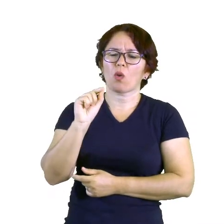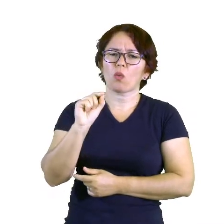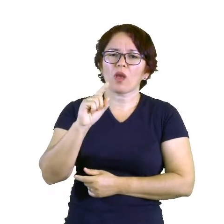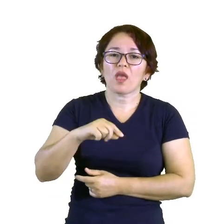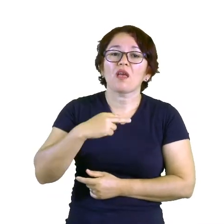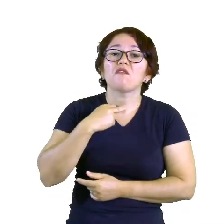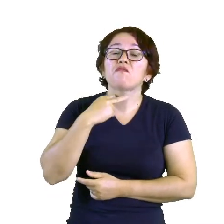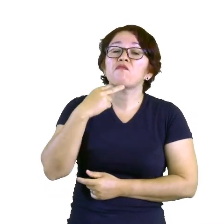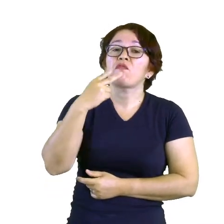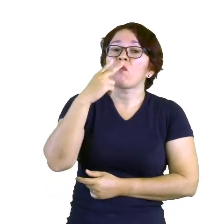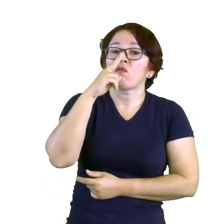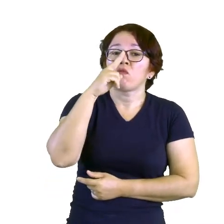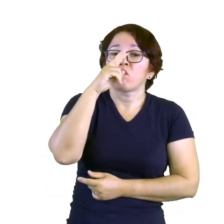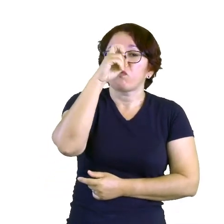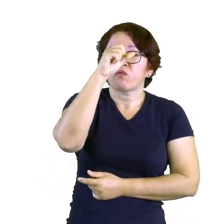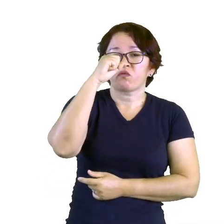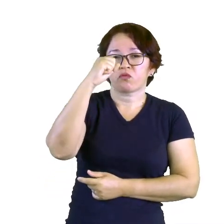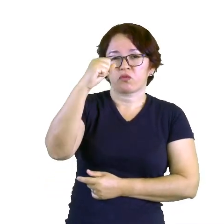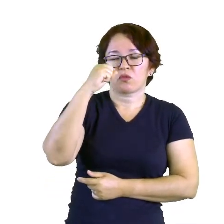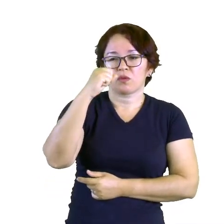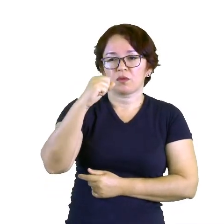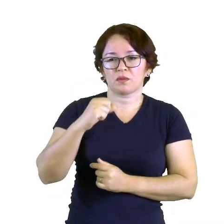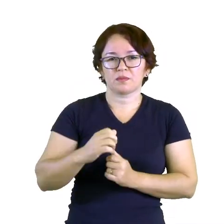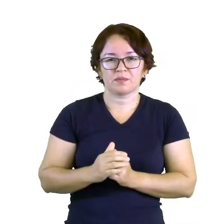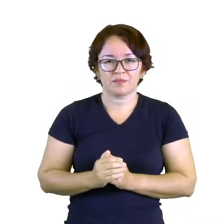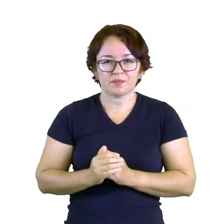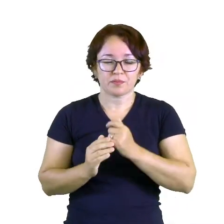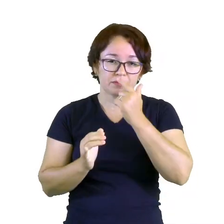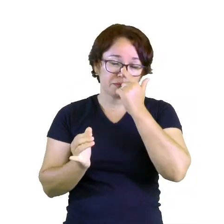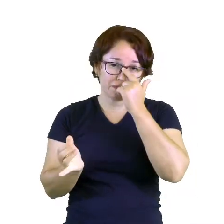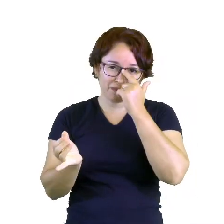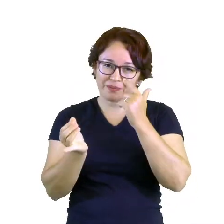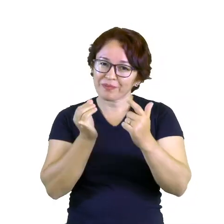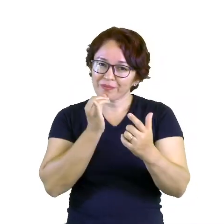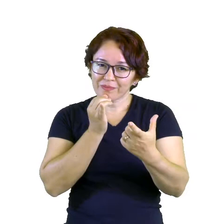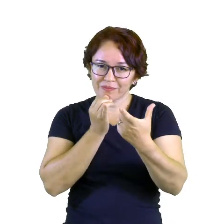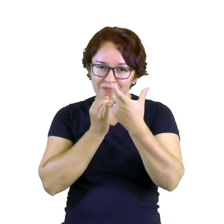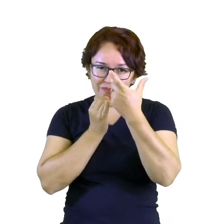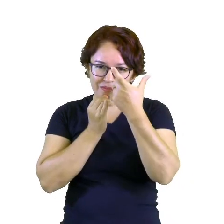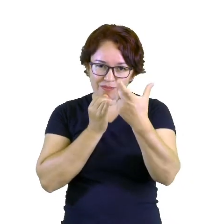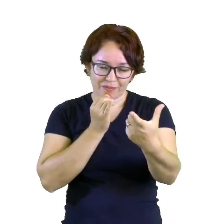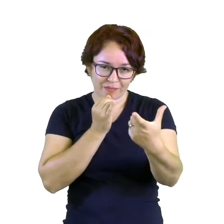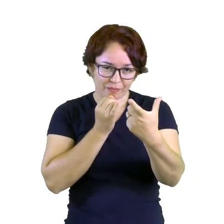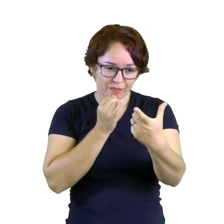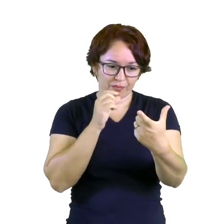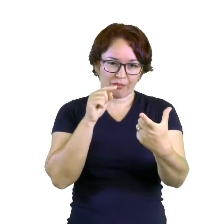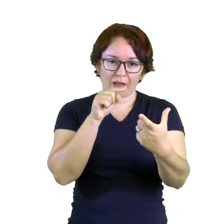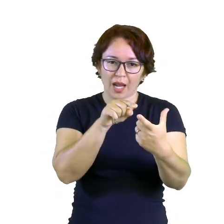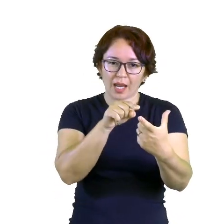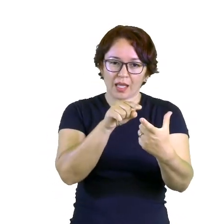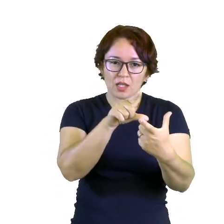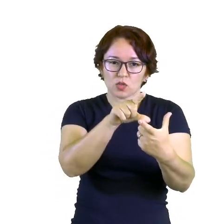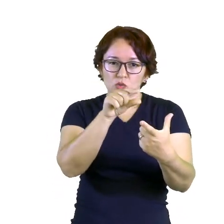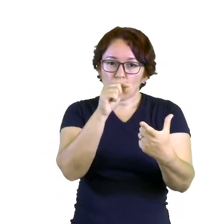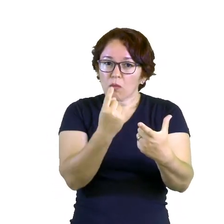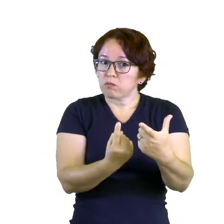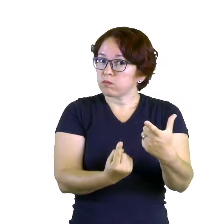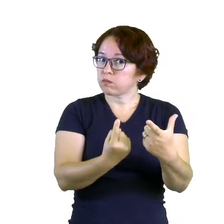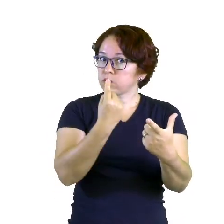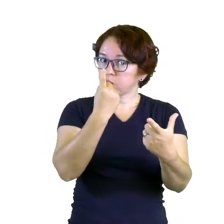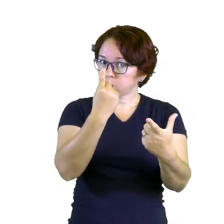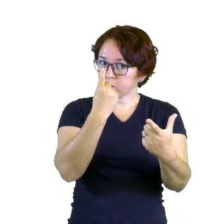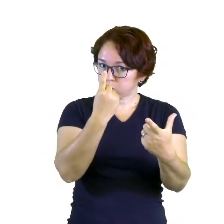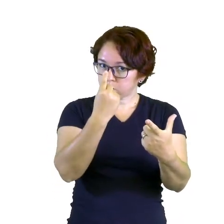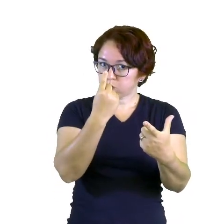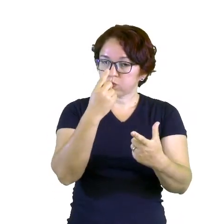ênfase numa palavra, sendo que na cada palavra existe apenas uma sílaba tônica. Eu vou dar um segredinho